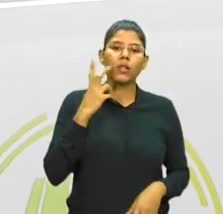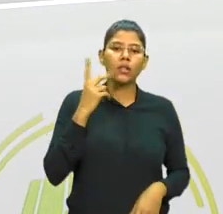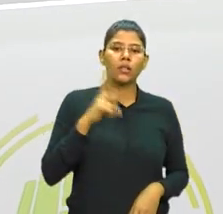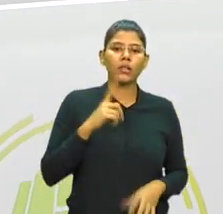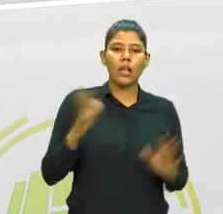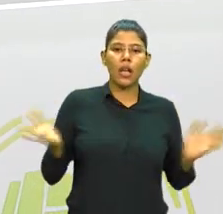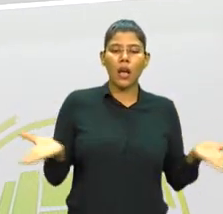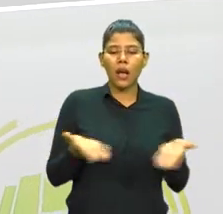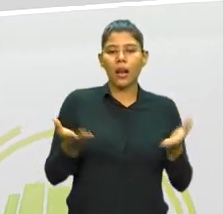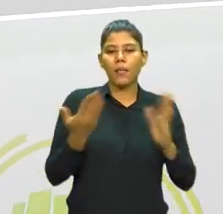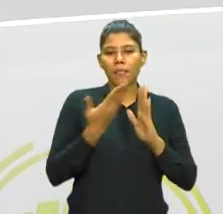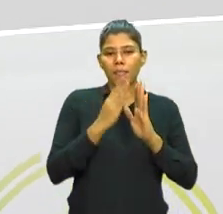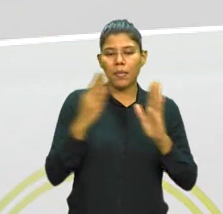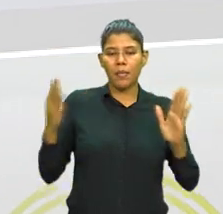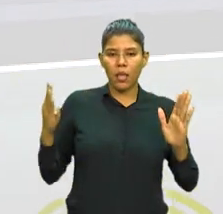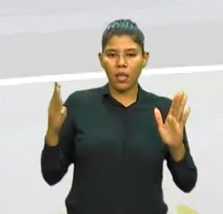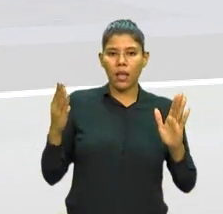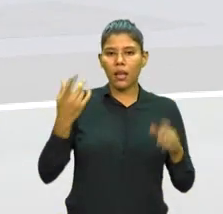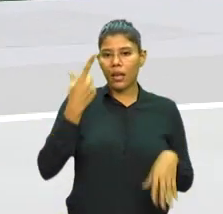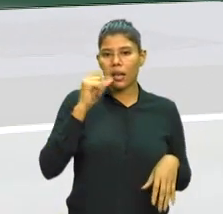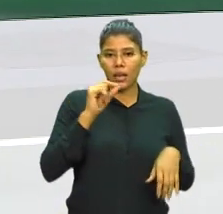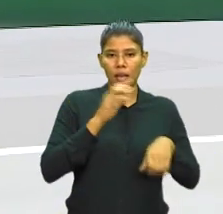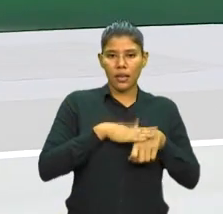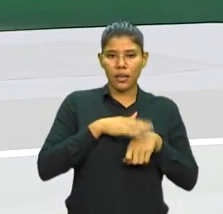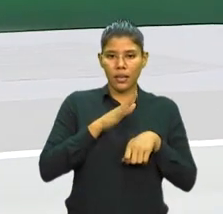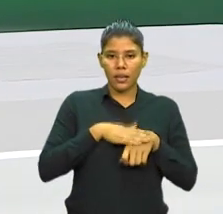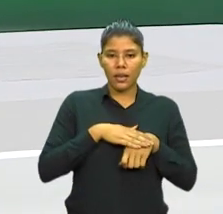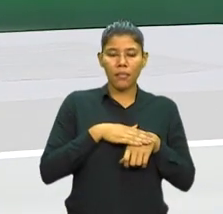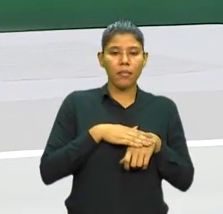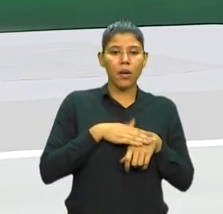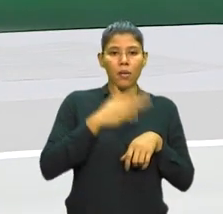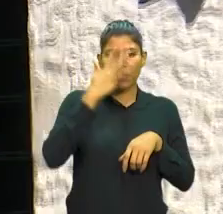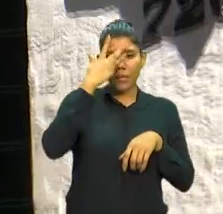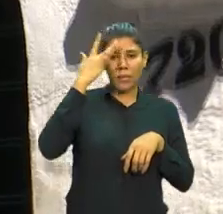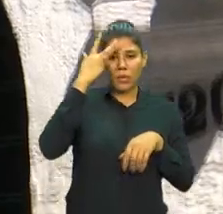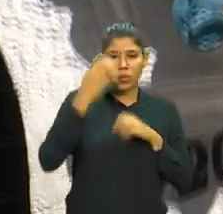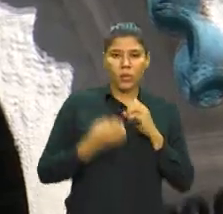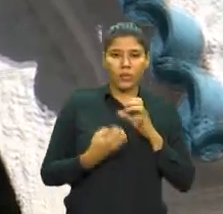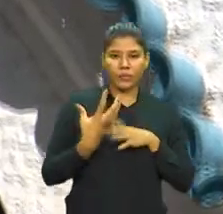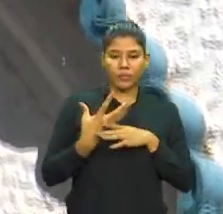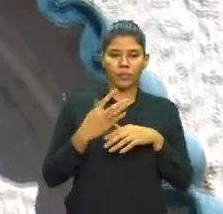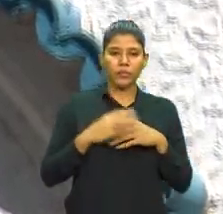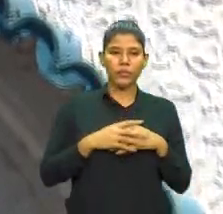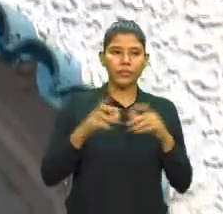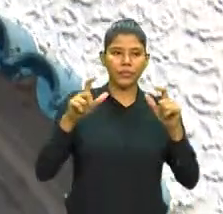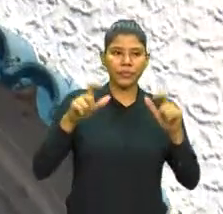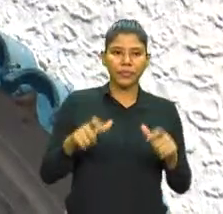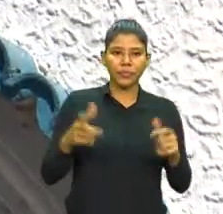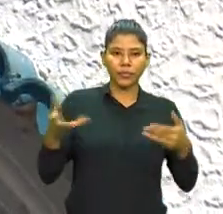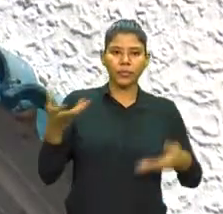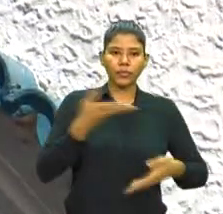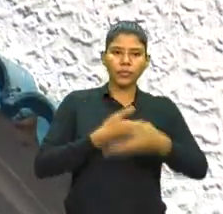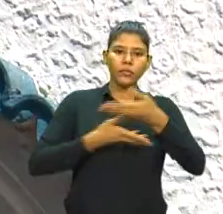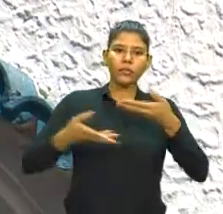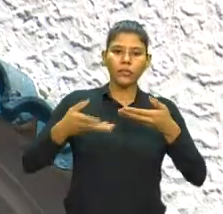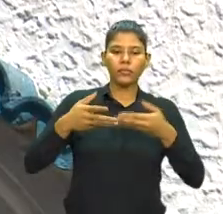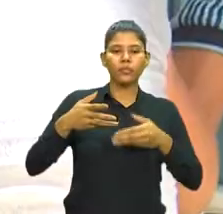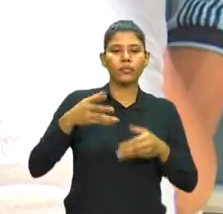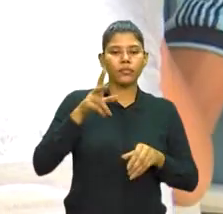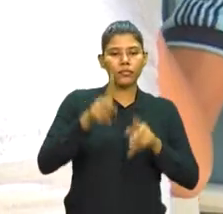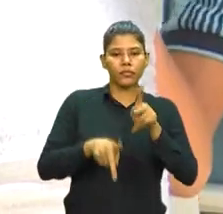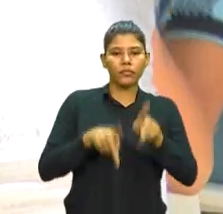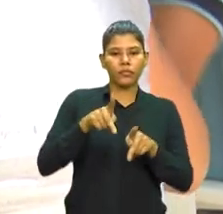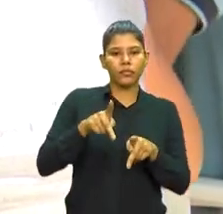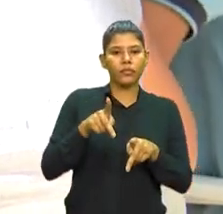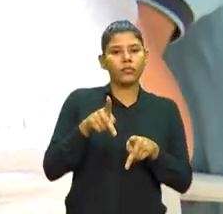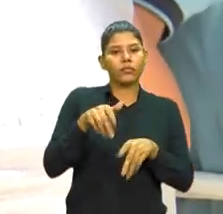biblioteca idealizada pelos próprios os usuários do equipamento o centro de convivência para a população em situação de rua é